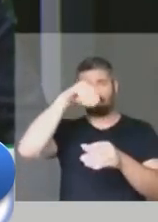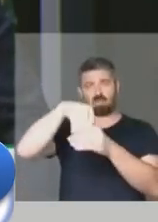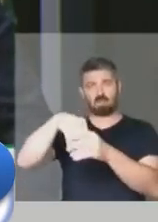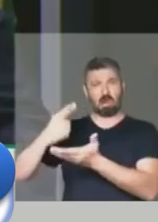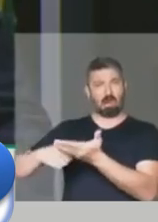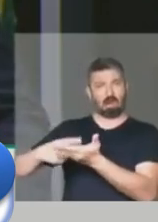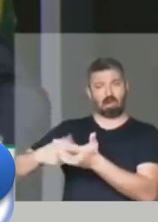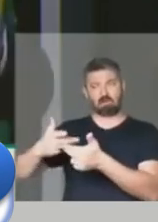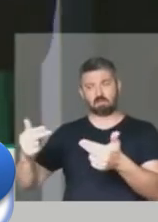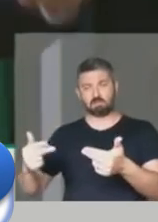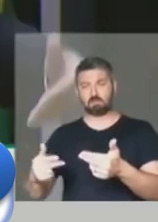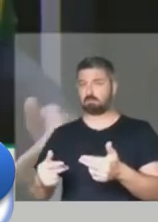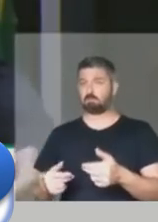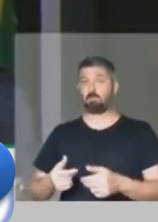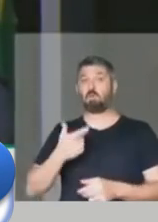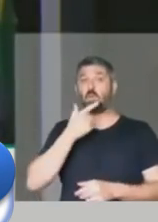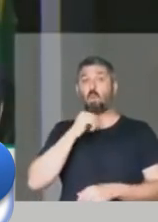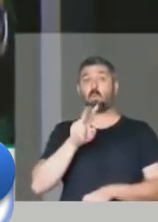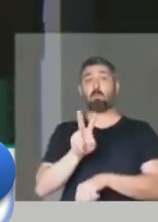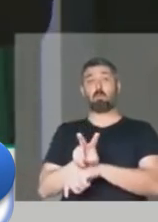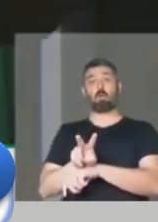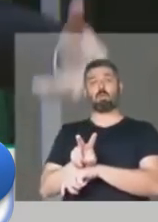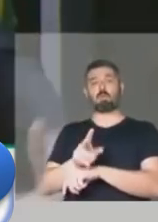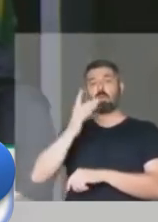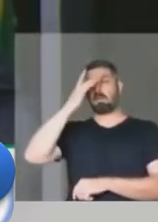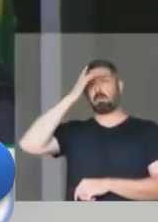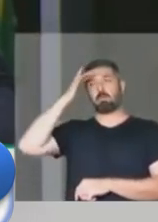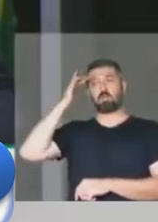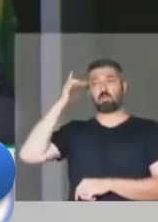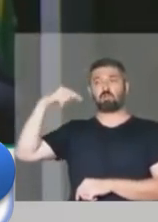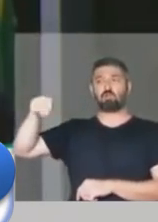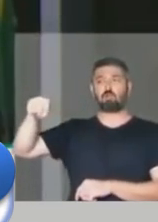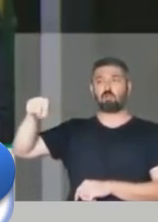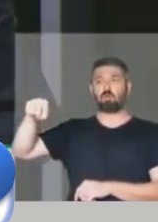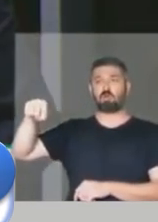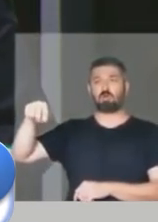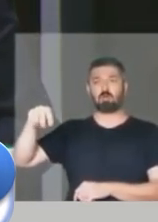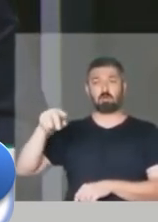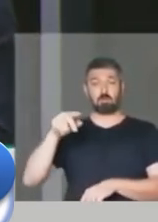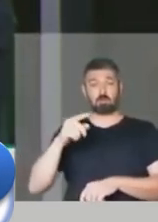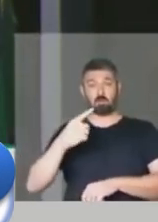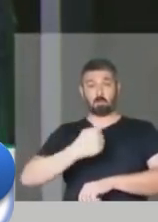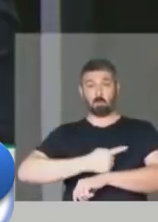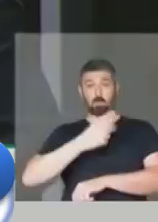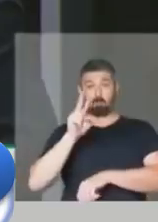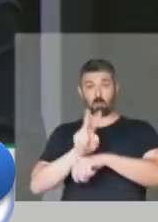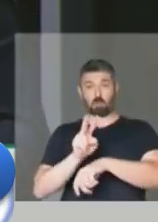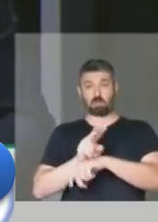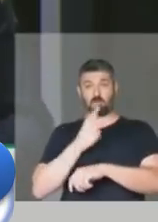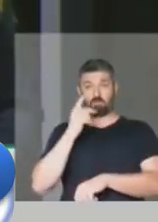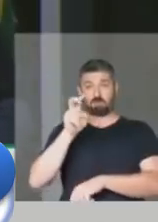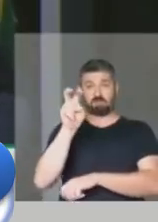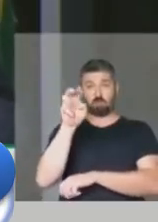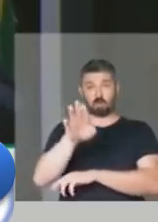condomínio. O porteiro disse que fulano disse, o porteiro afirmou que às